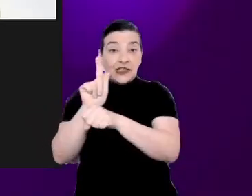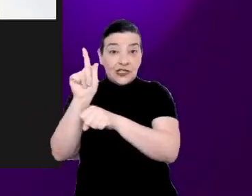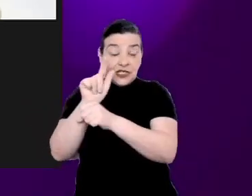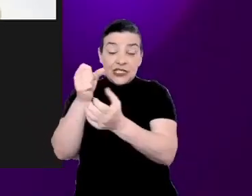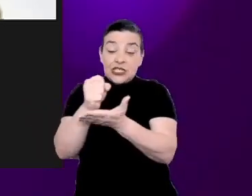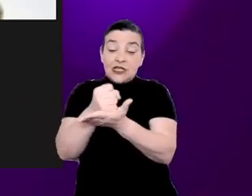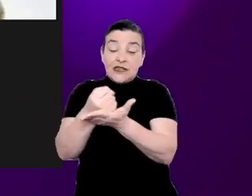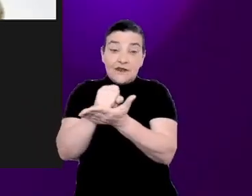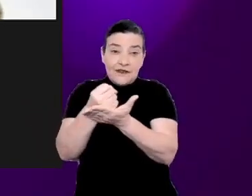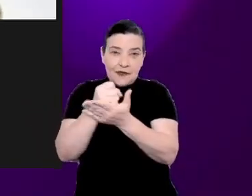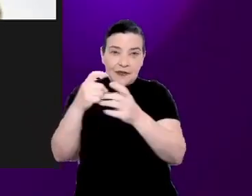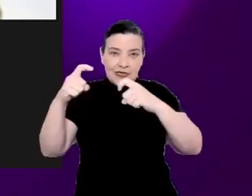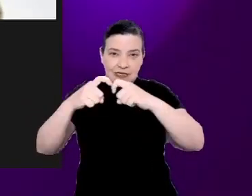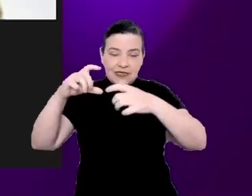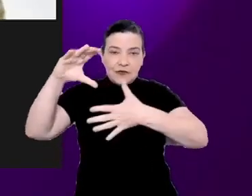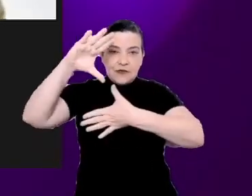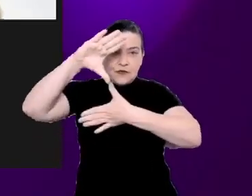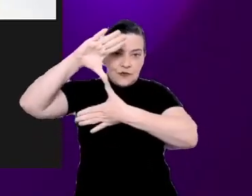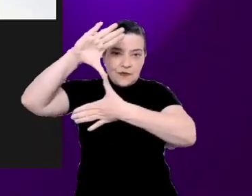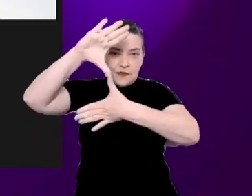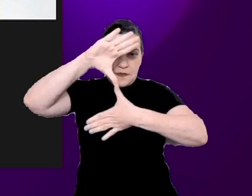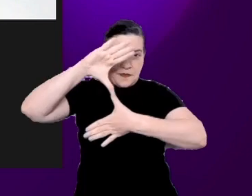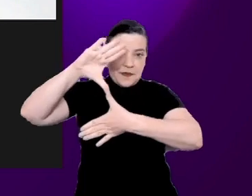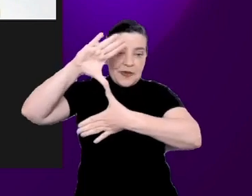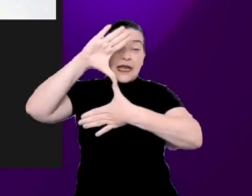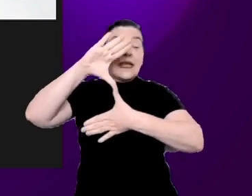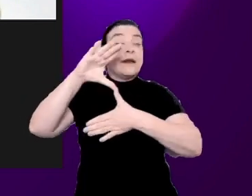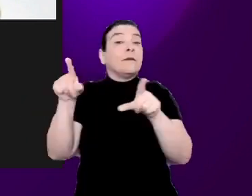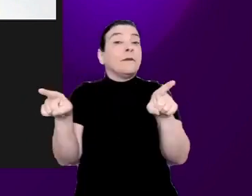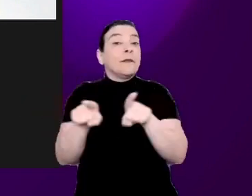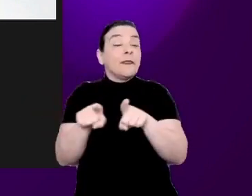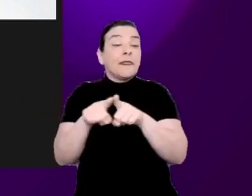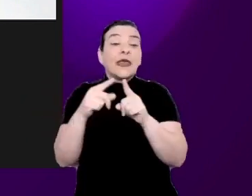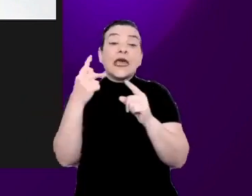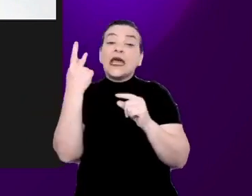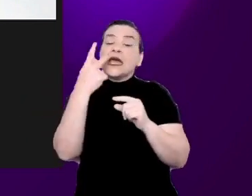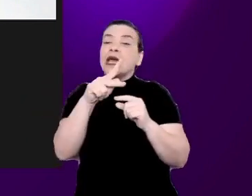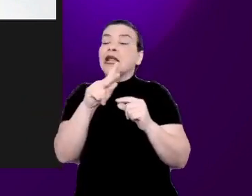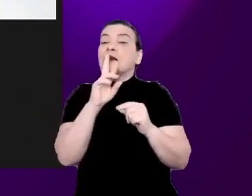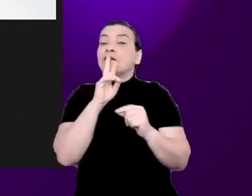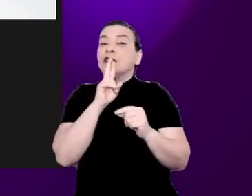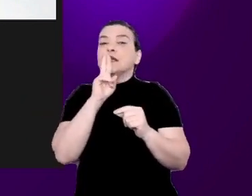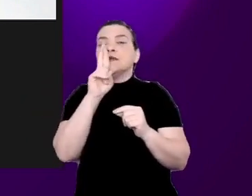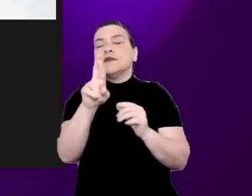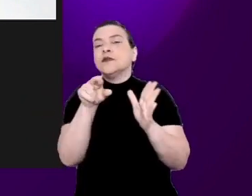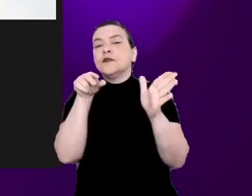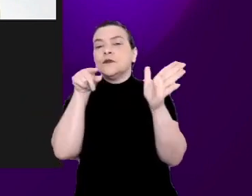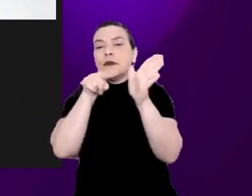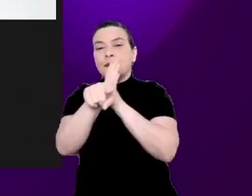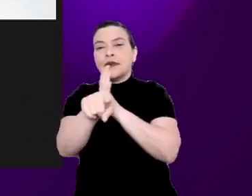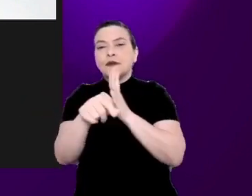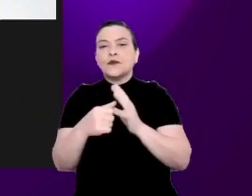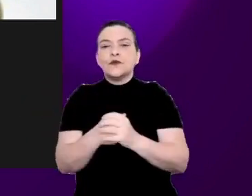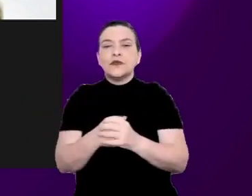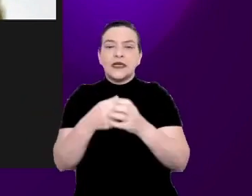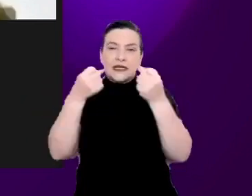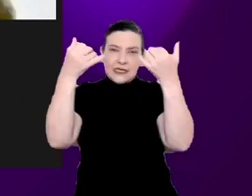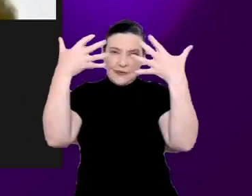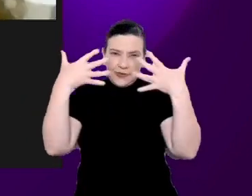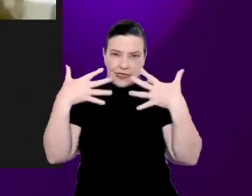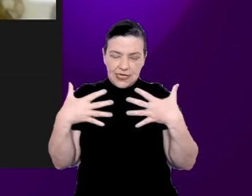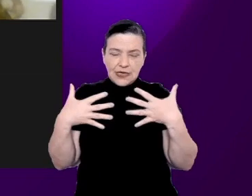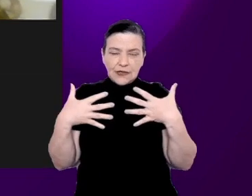farmácia clínica do América Serviços Médicos, e ela vai também aqui respondendo uma pergunta, né, ou trazendo as respostas a